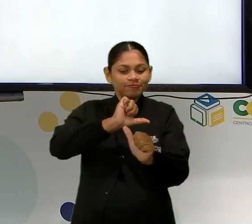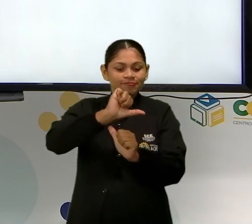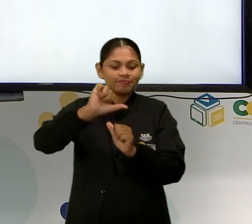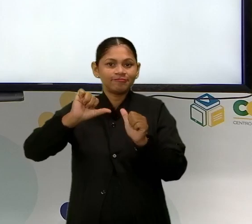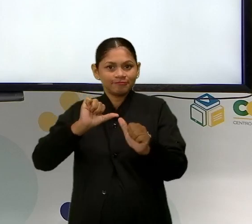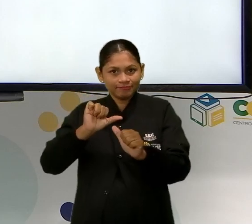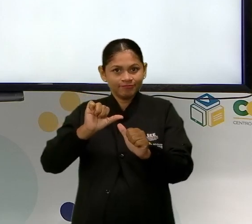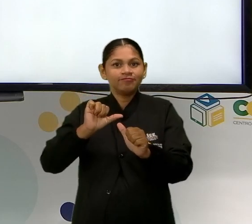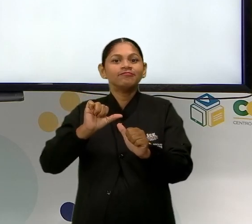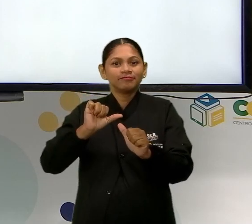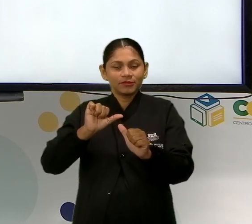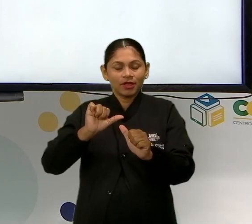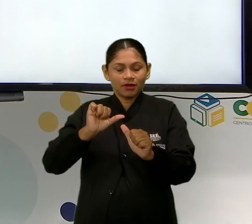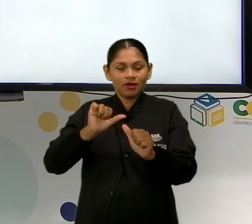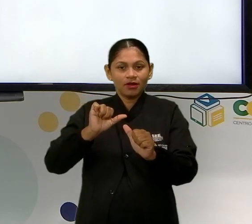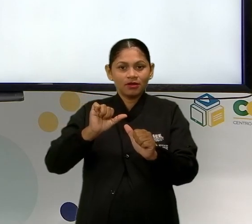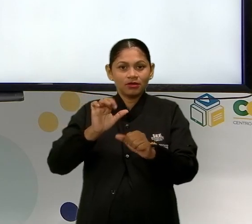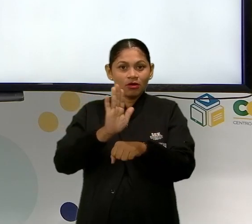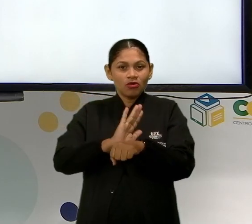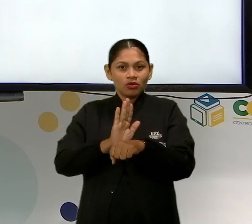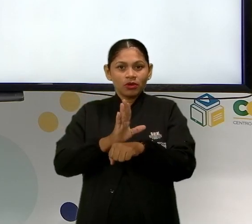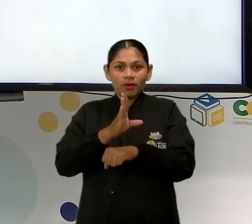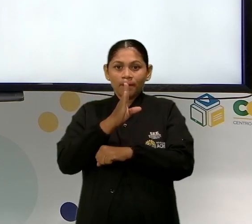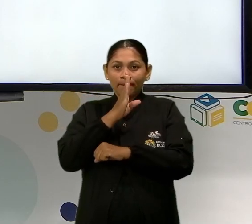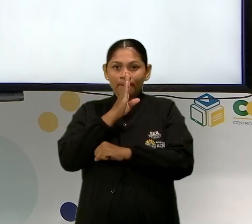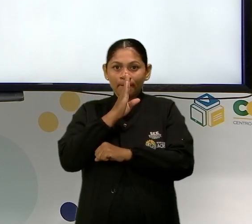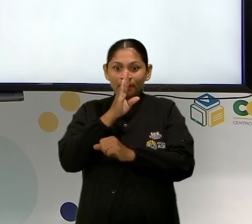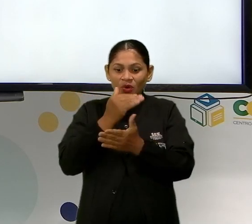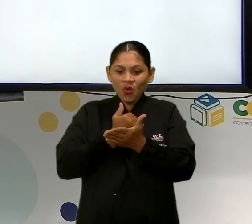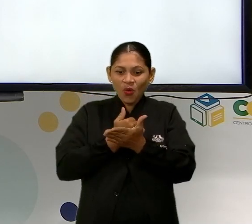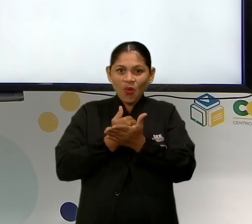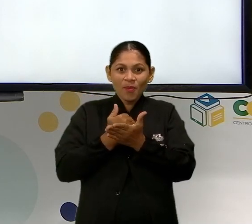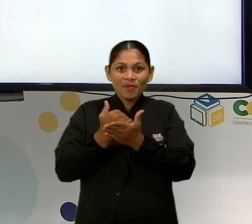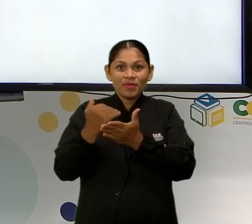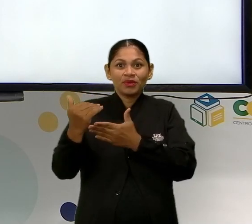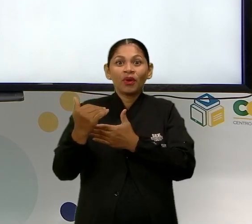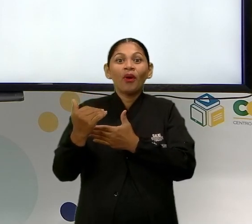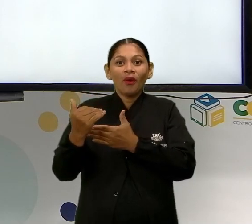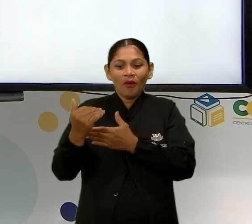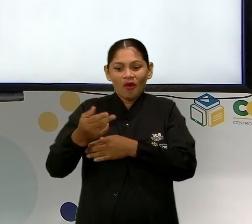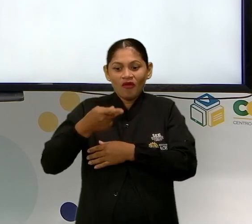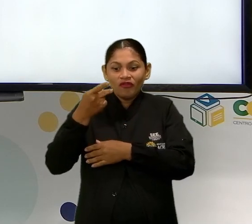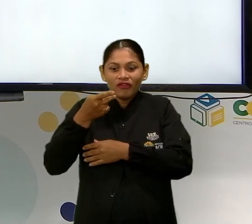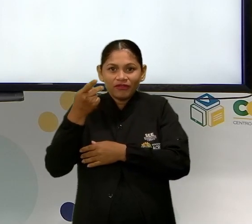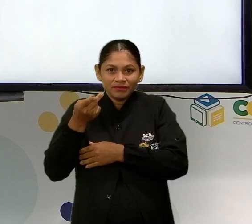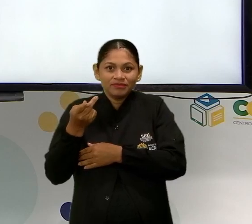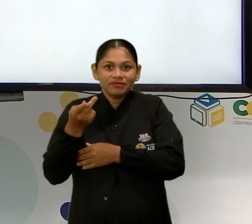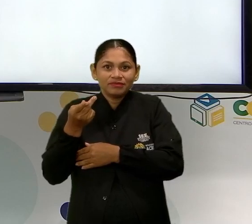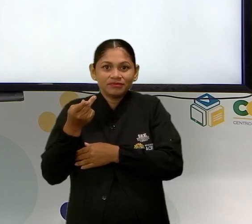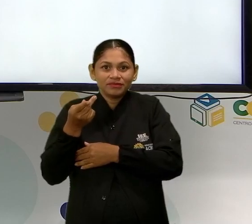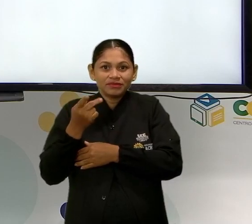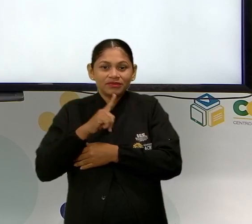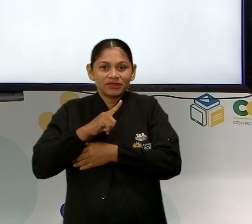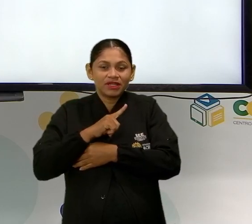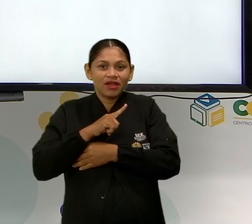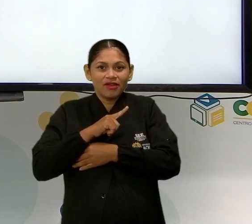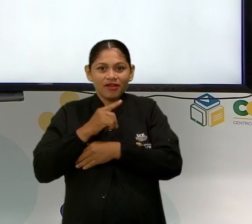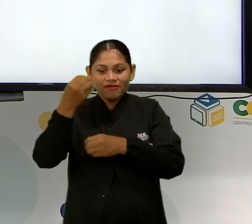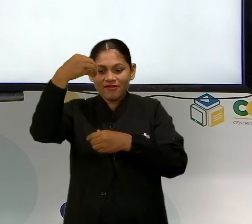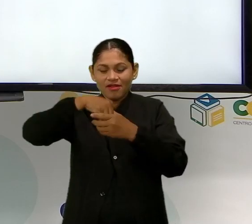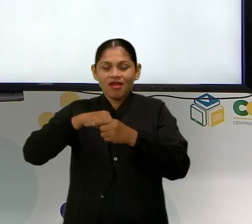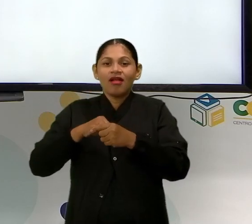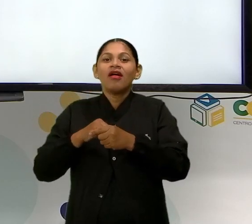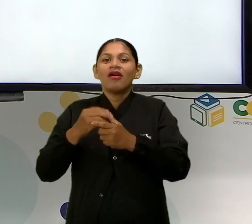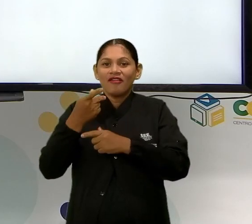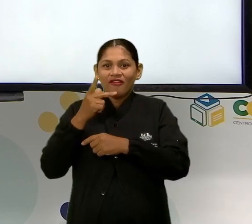mudo passou a ter som. E com isso veio também as inovações tecnológicas. Hoje a gente tem